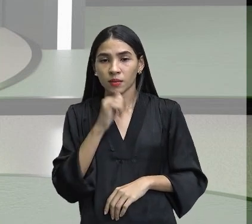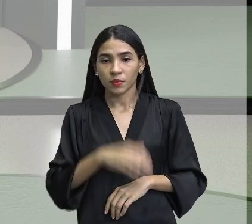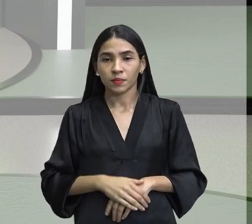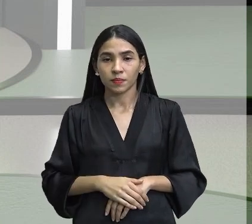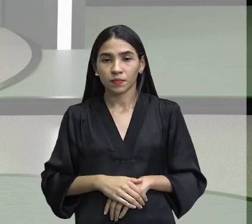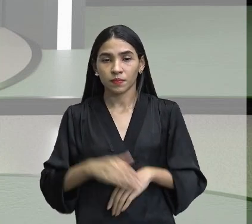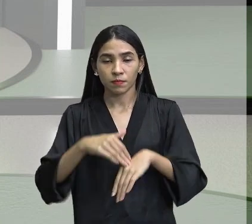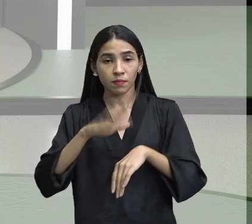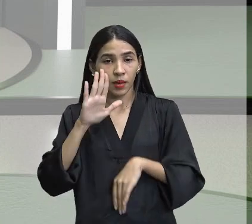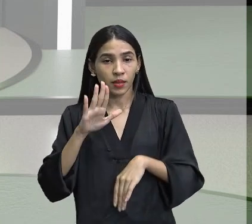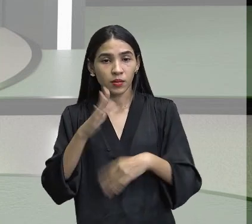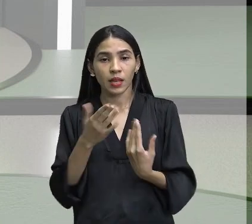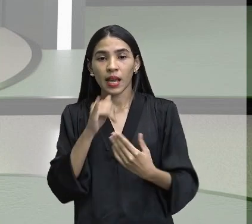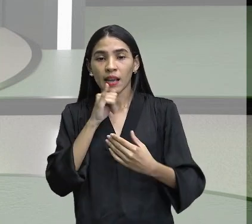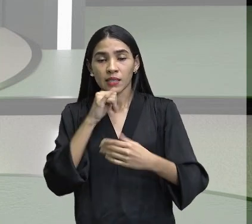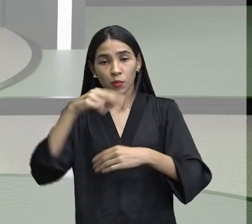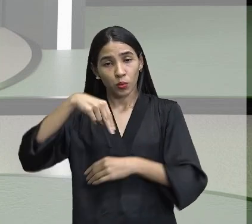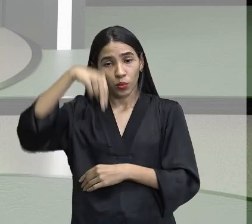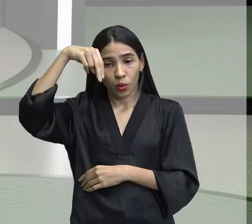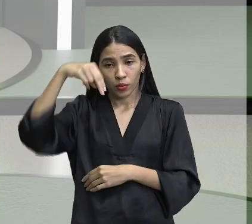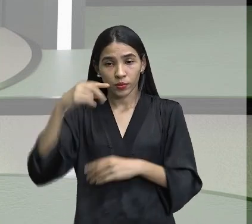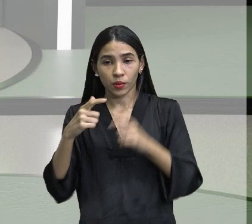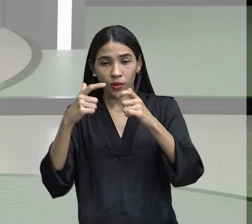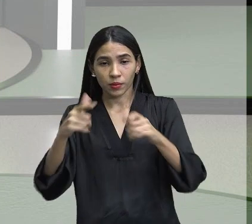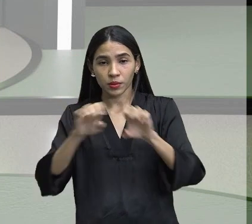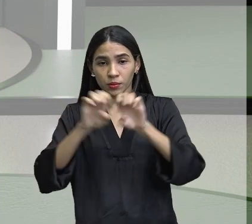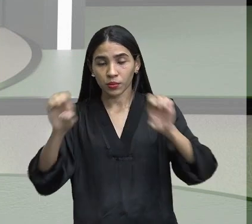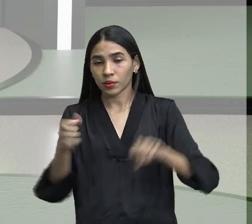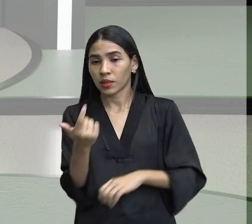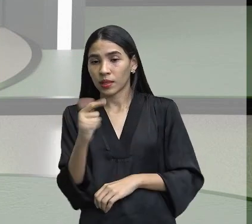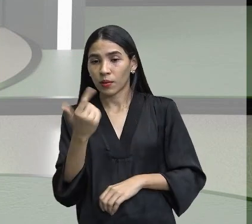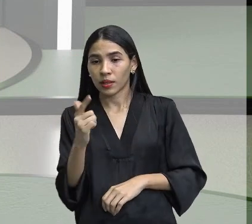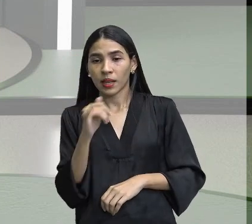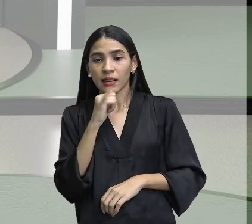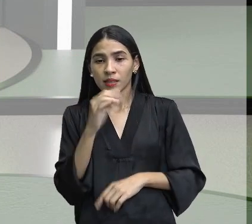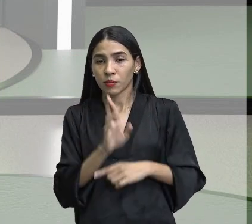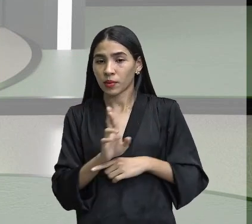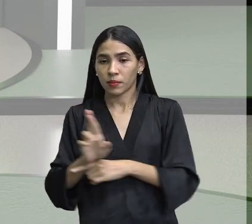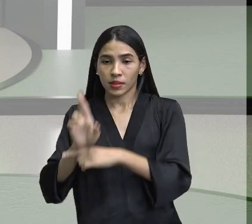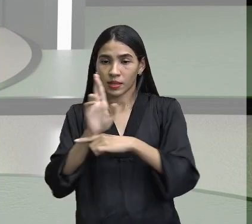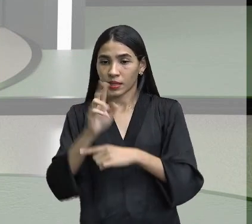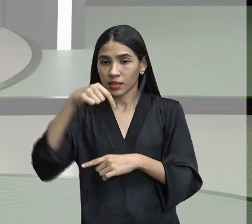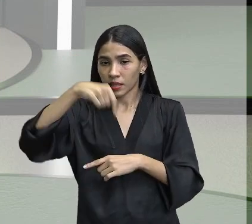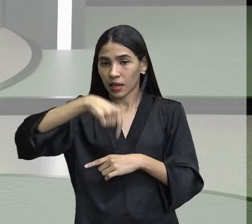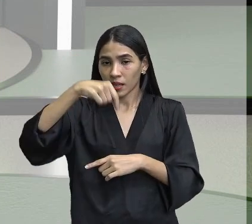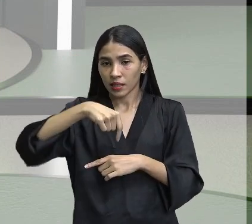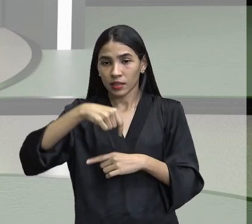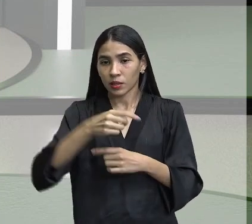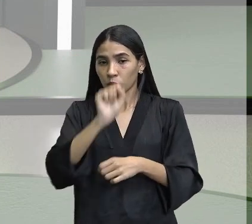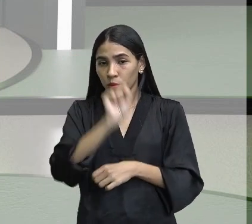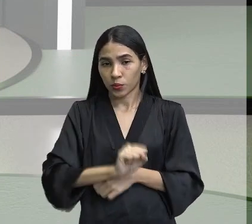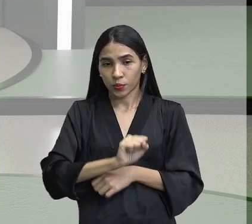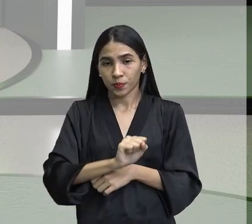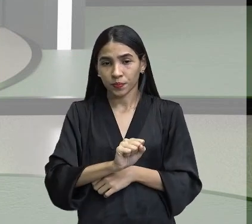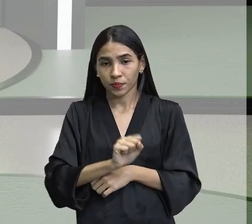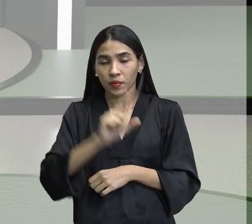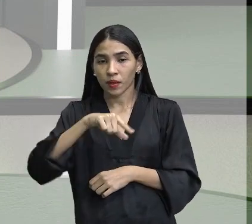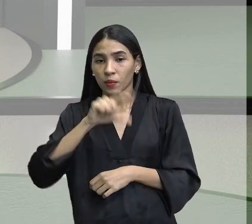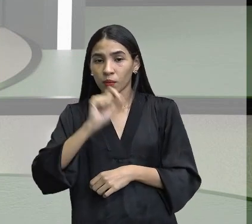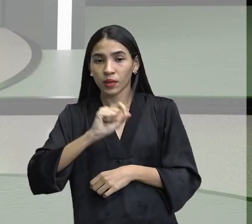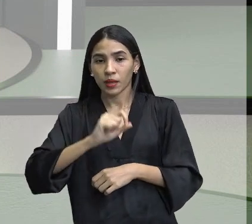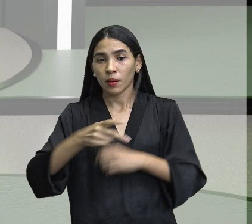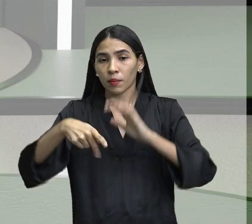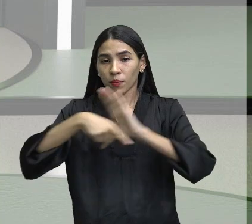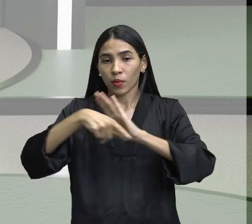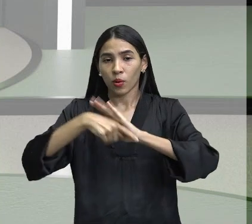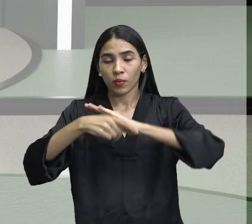mais no hemisfério norte. Não tem muito representantes dele aqui no hemisfério sul. Ele é incidente